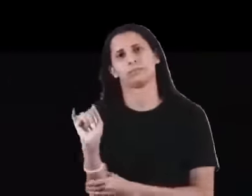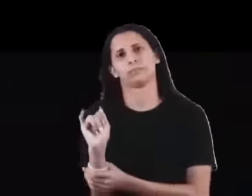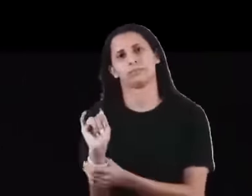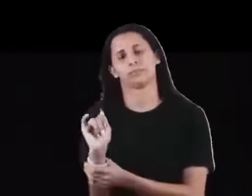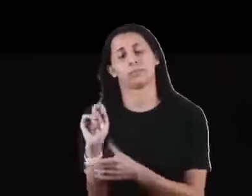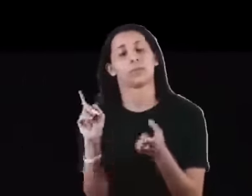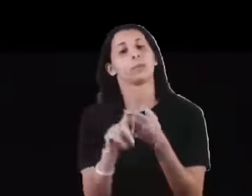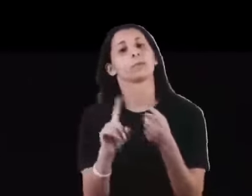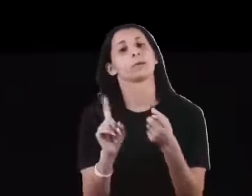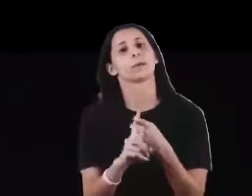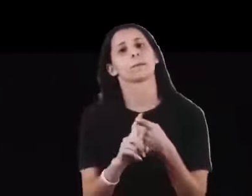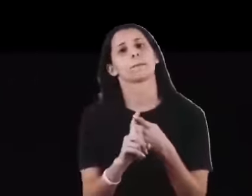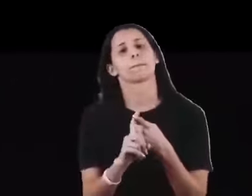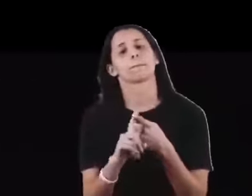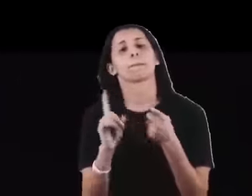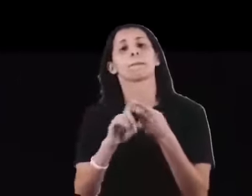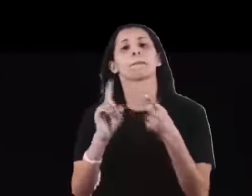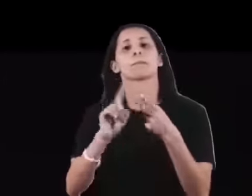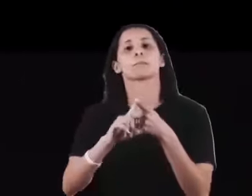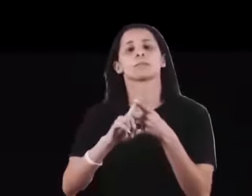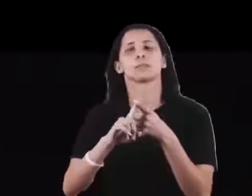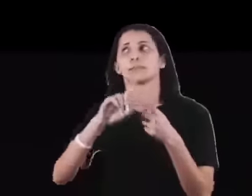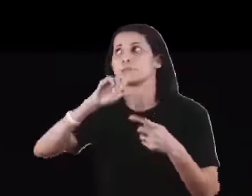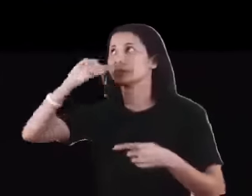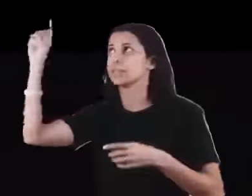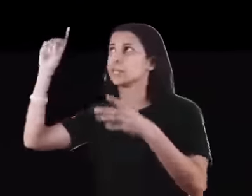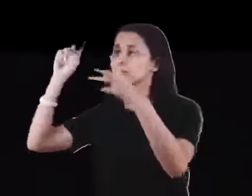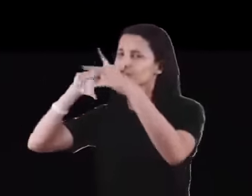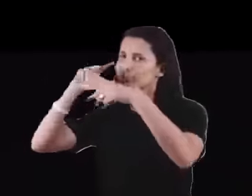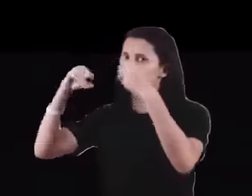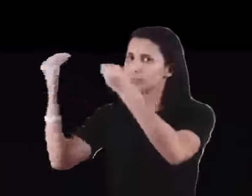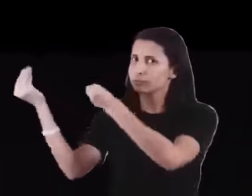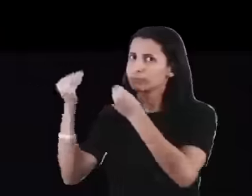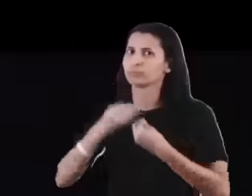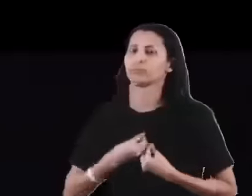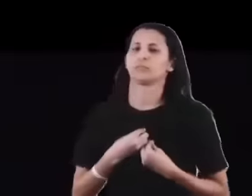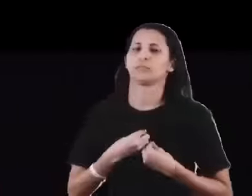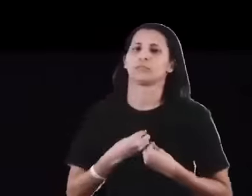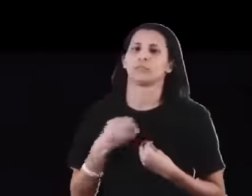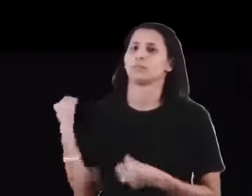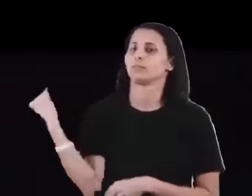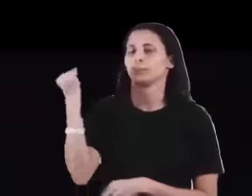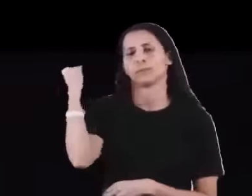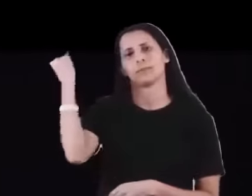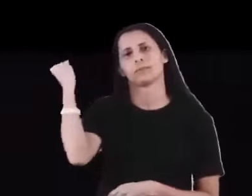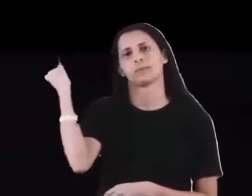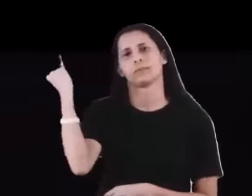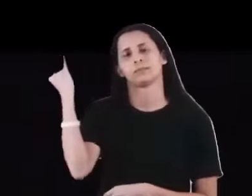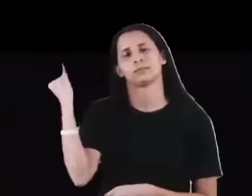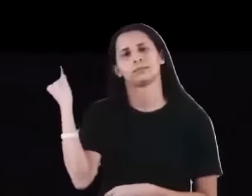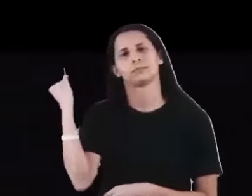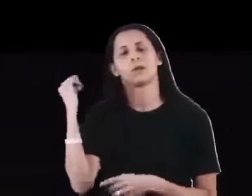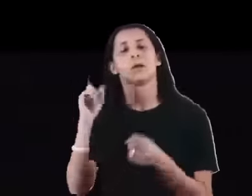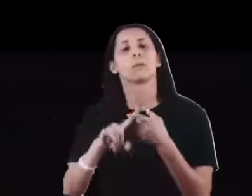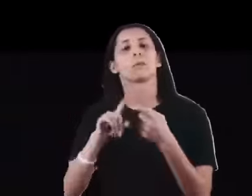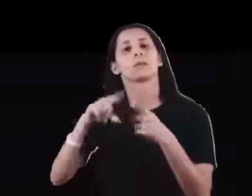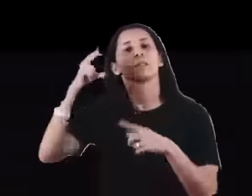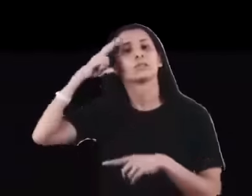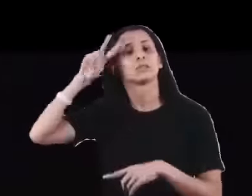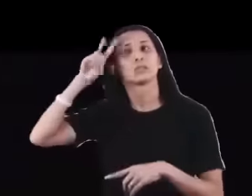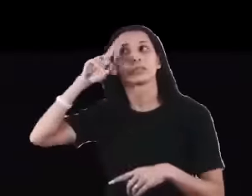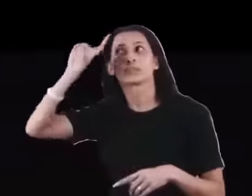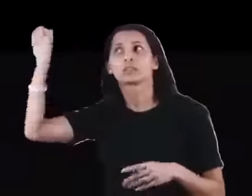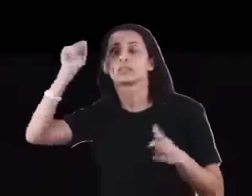é porque o que a recompensa de Deus é aqui Vale é a história que Deus